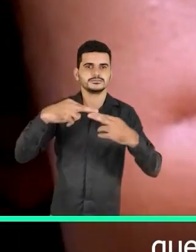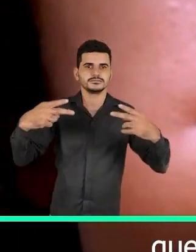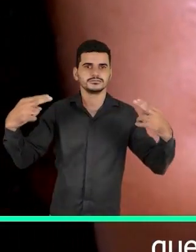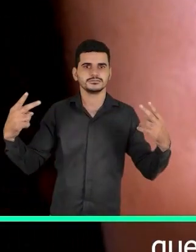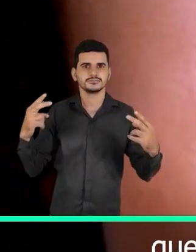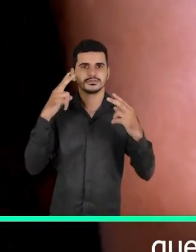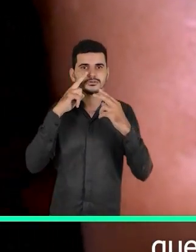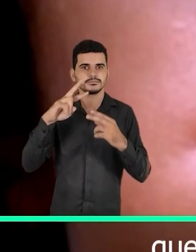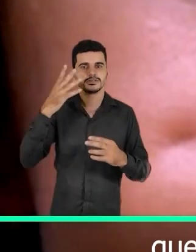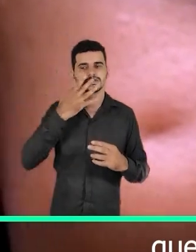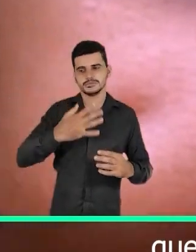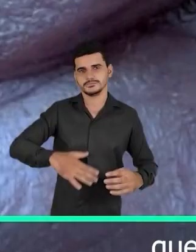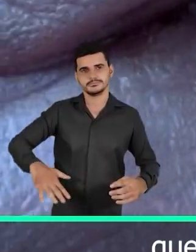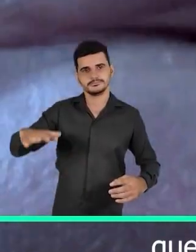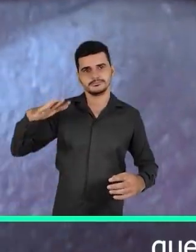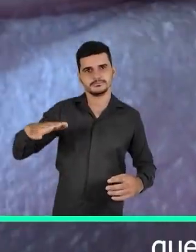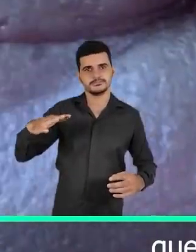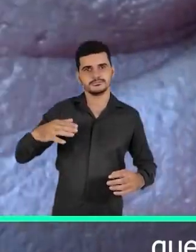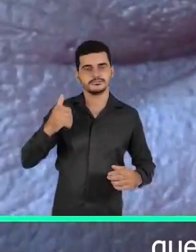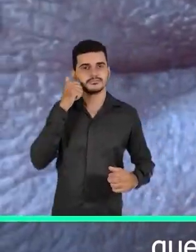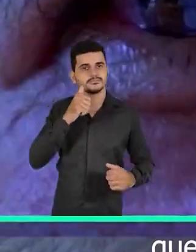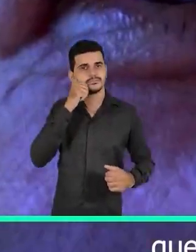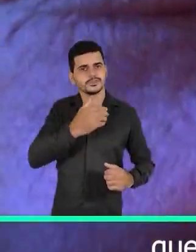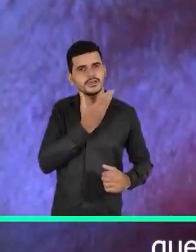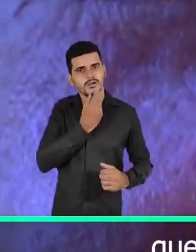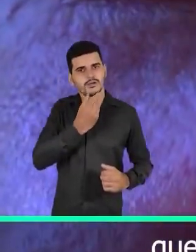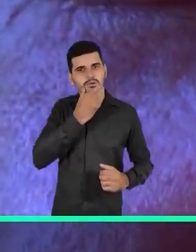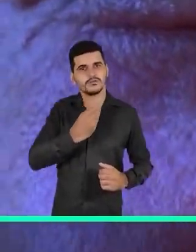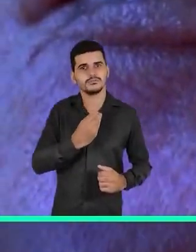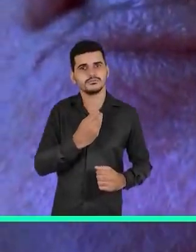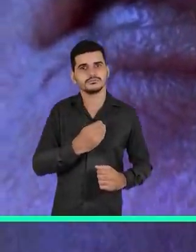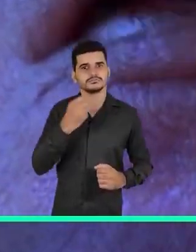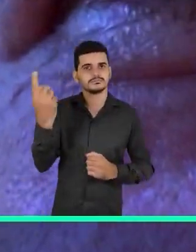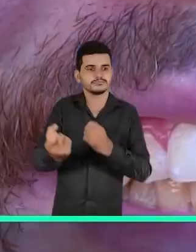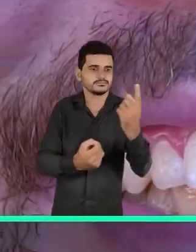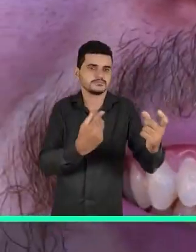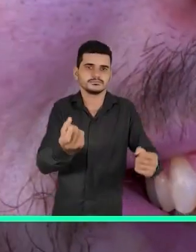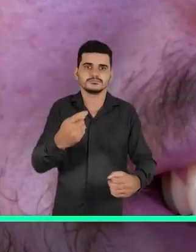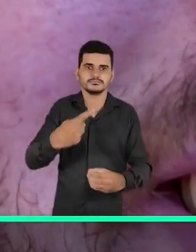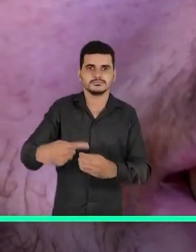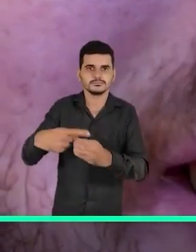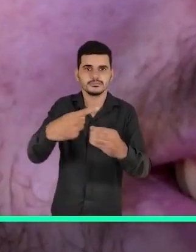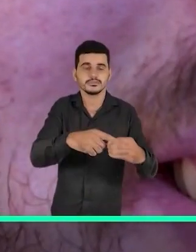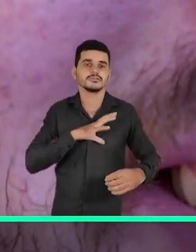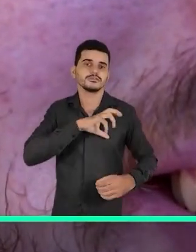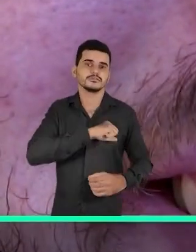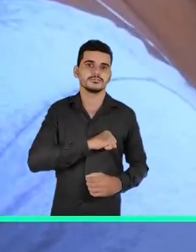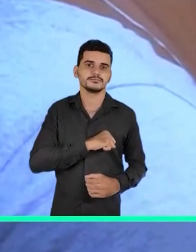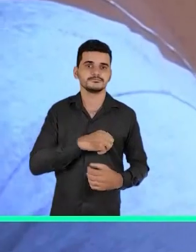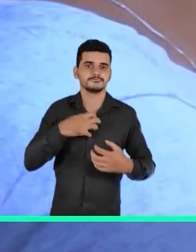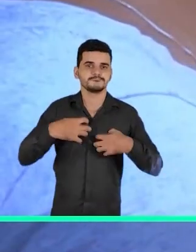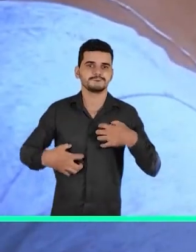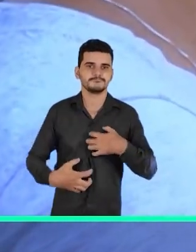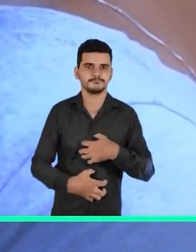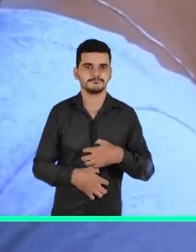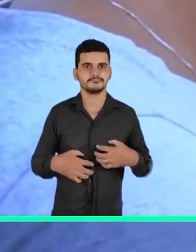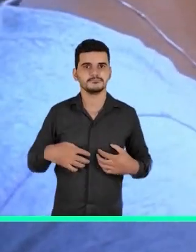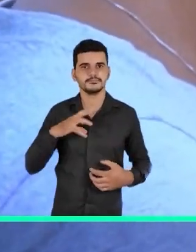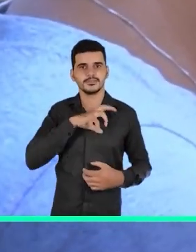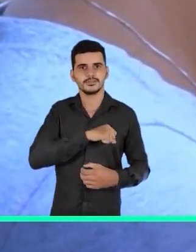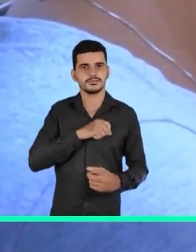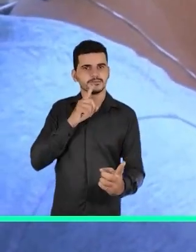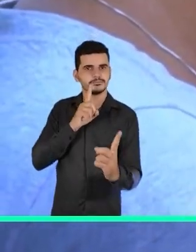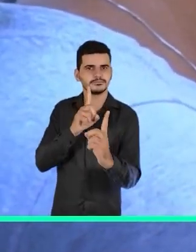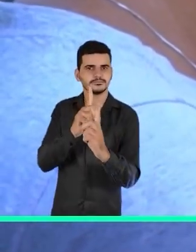brilha no olhar de cada criança, cada mulher e de cada homem, em cada canto dessa cidade que eu amo. Sentir esse amor de